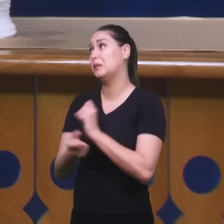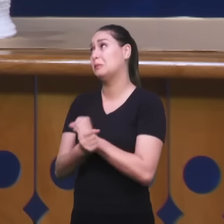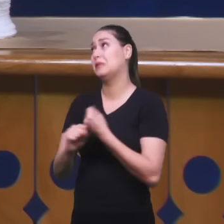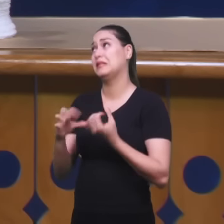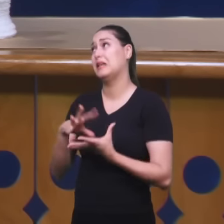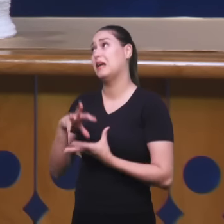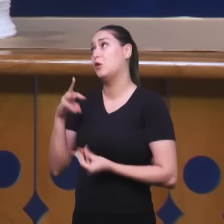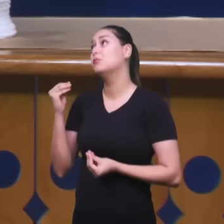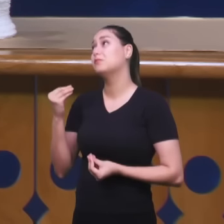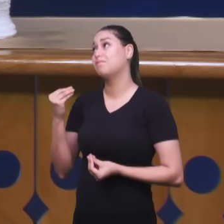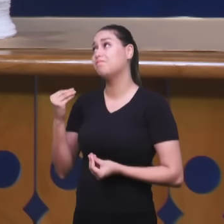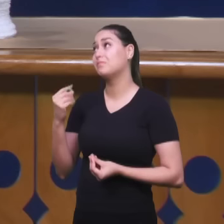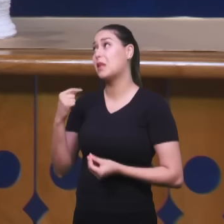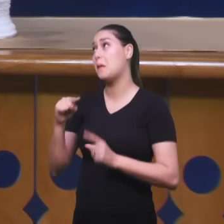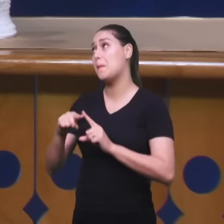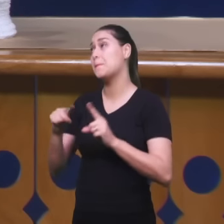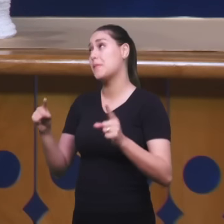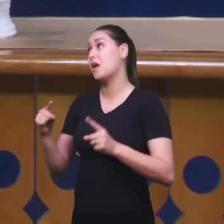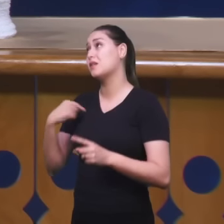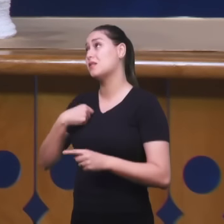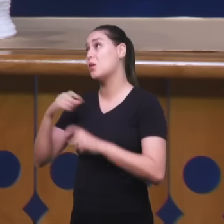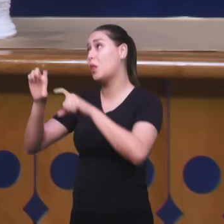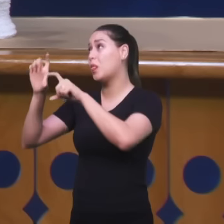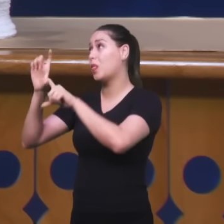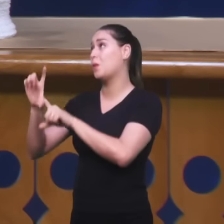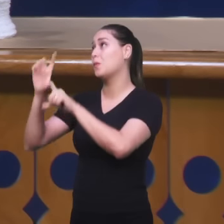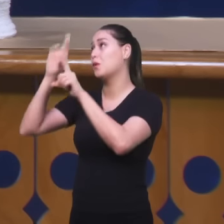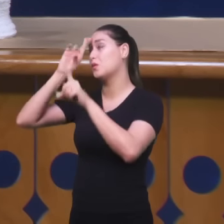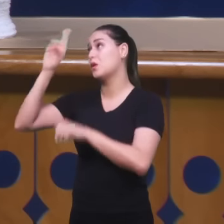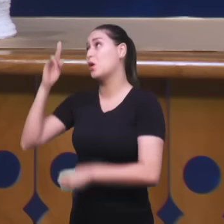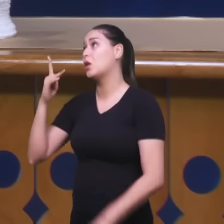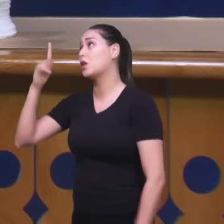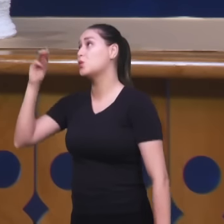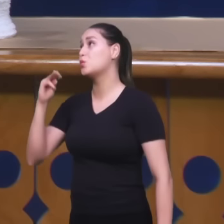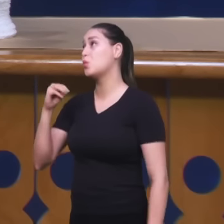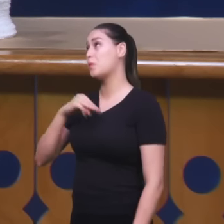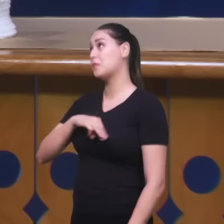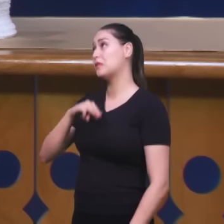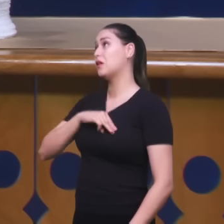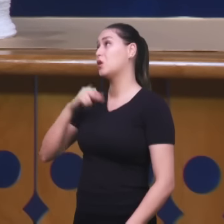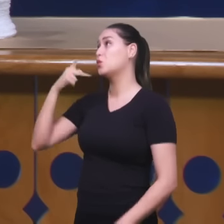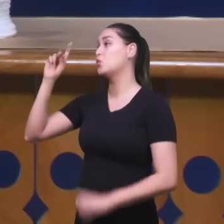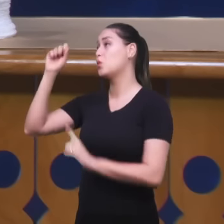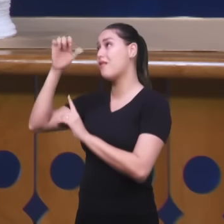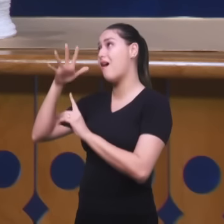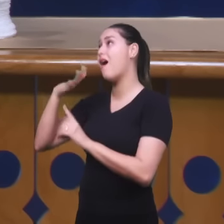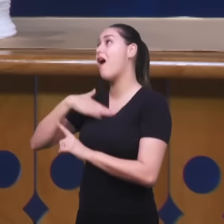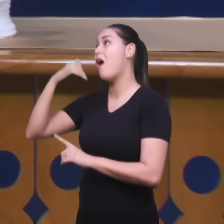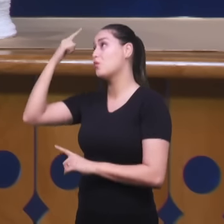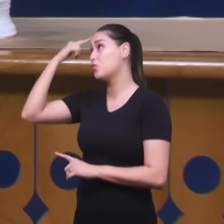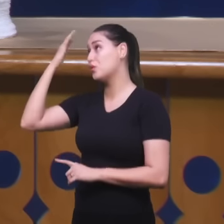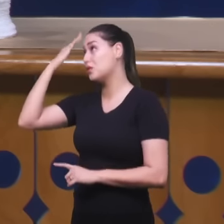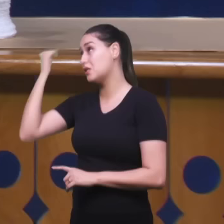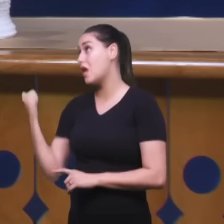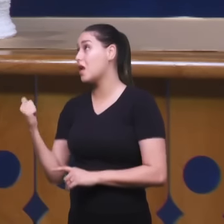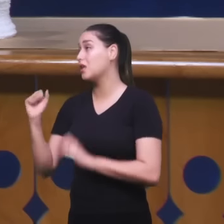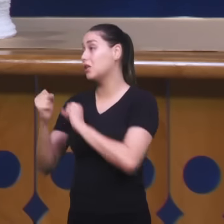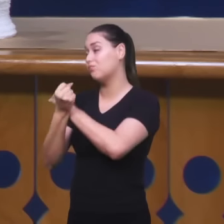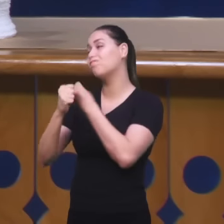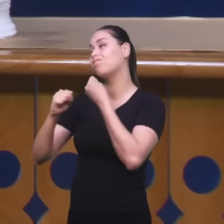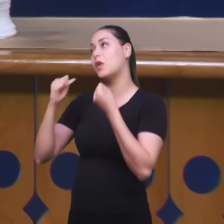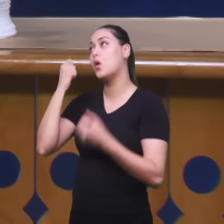tenho condições Mas dependente Da tua graça E da tua misericórdia Eu sei Que serei liberto Tira minha alma Da prisão